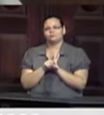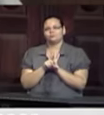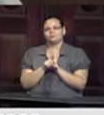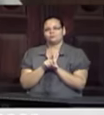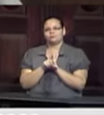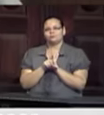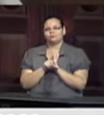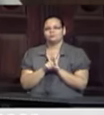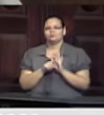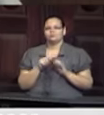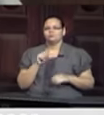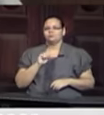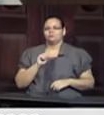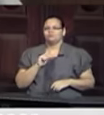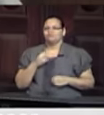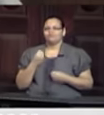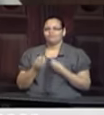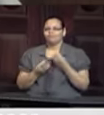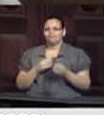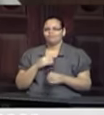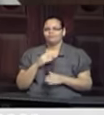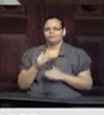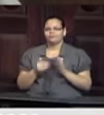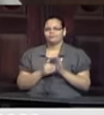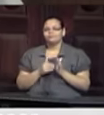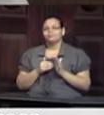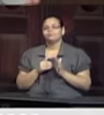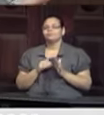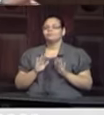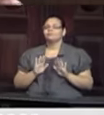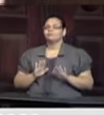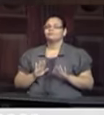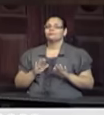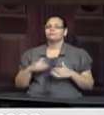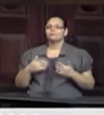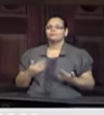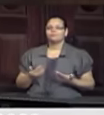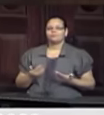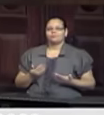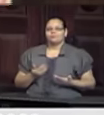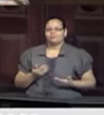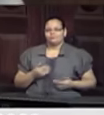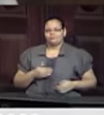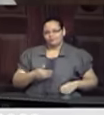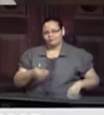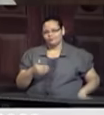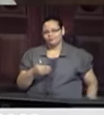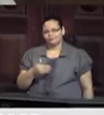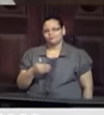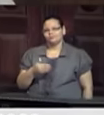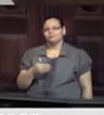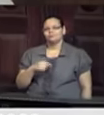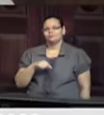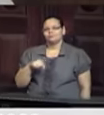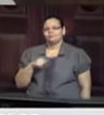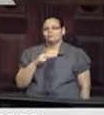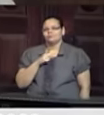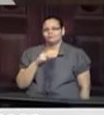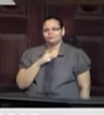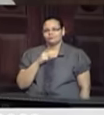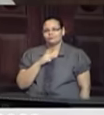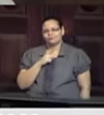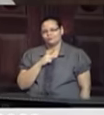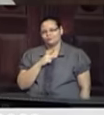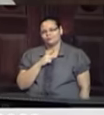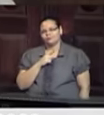superveniente mandando parar tudo. E, inclusive, daqui a pouco estará